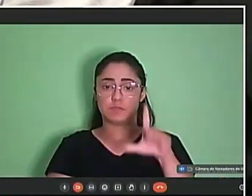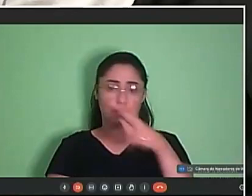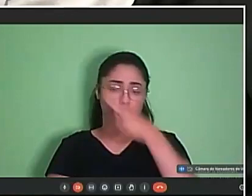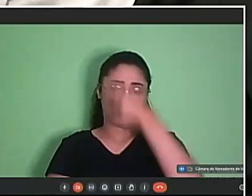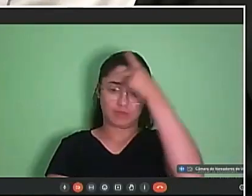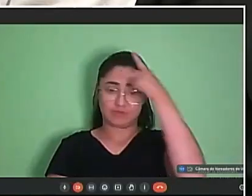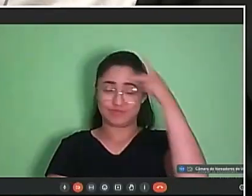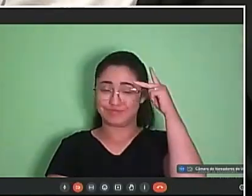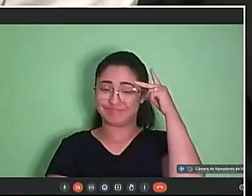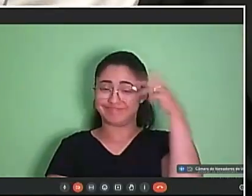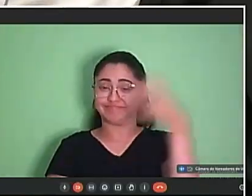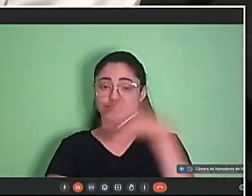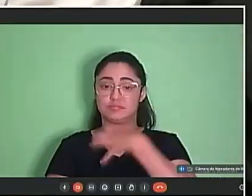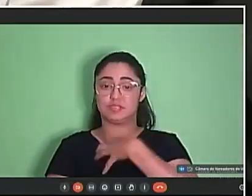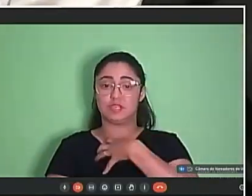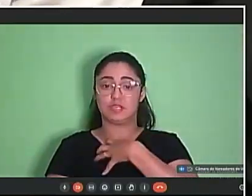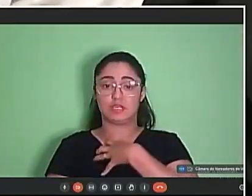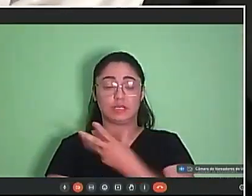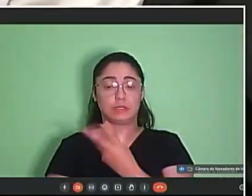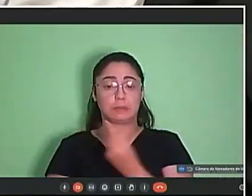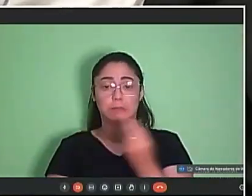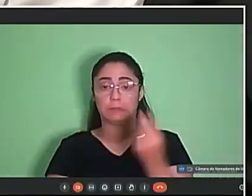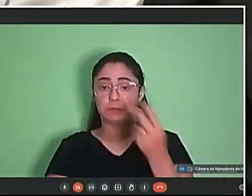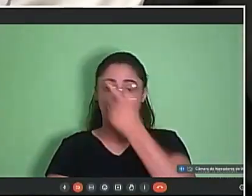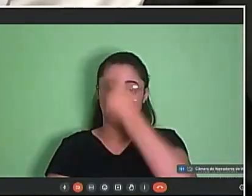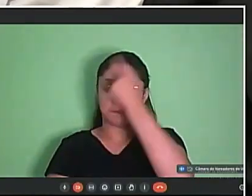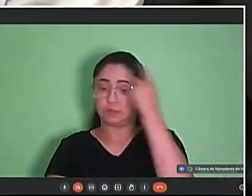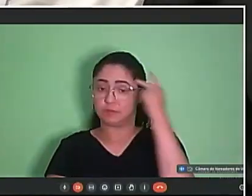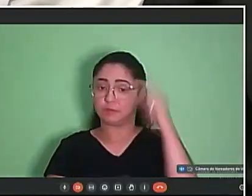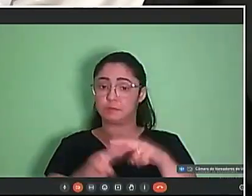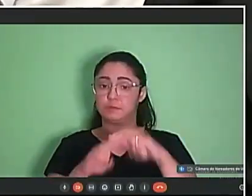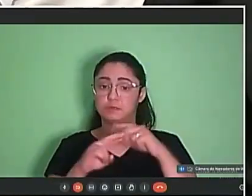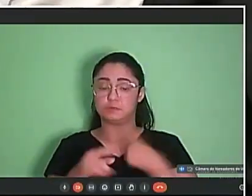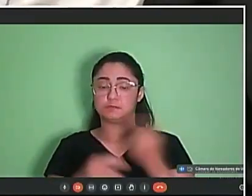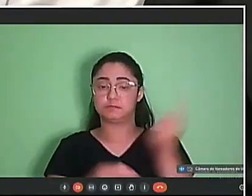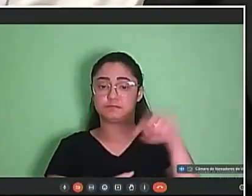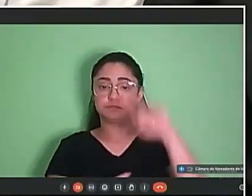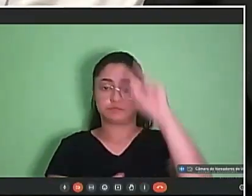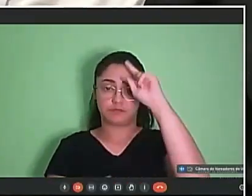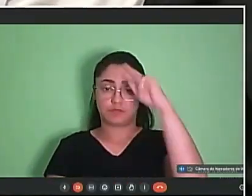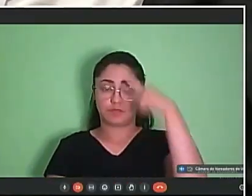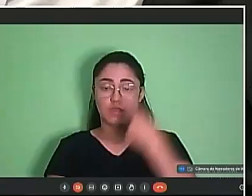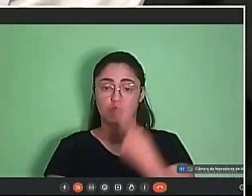grande de pessoas, mas quero fazer aqui o reconhecimento a todas as nossas secretarias que têm